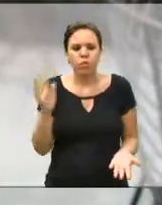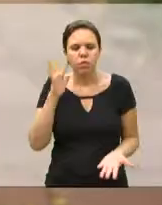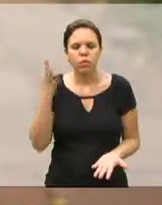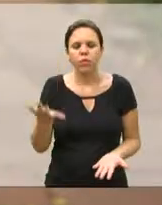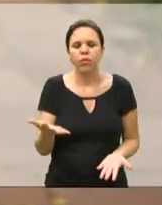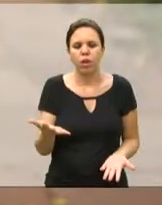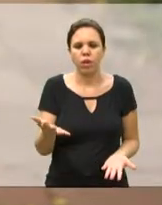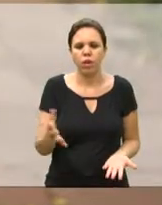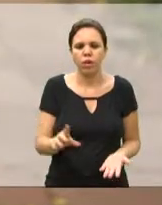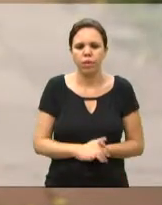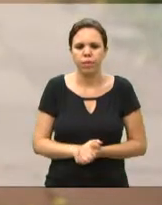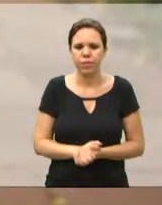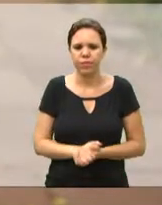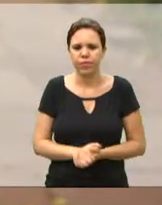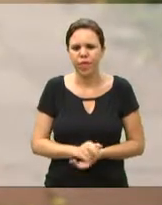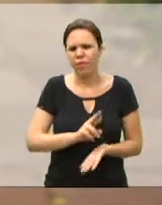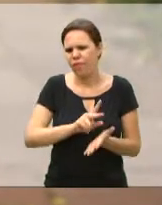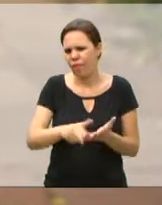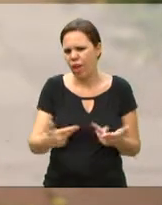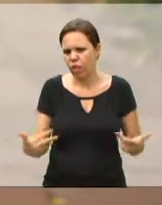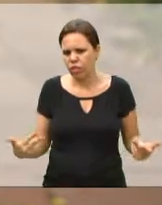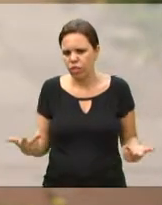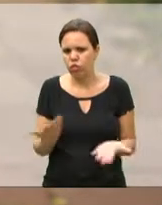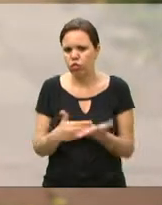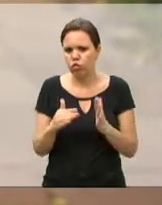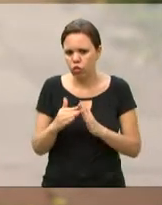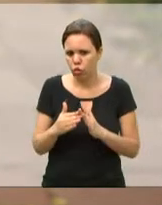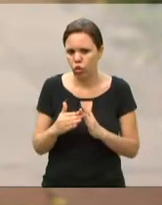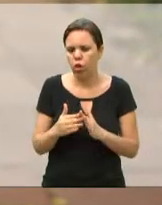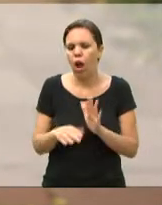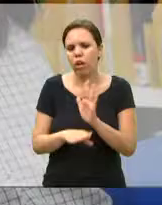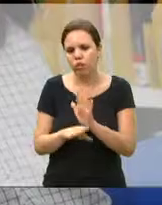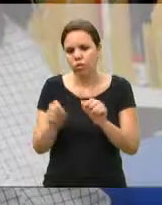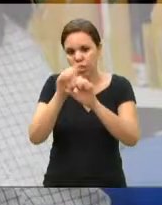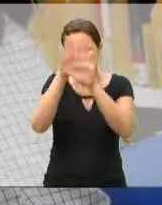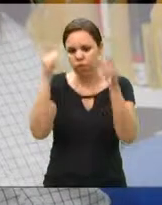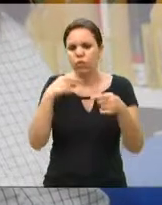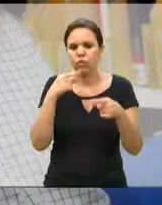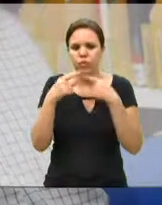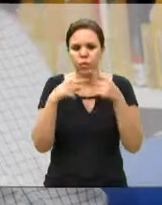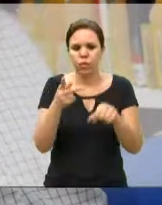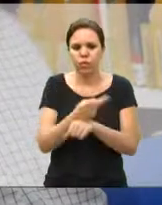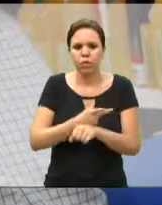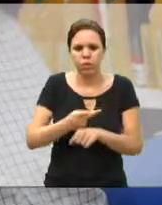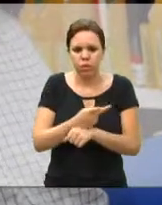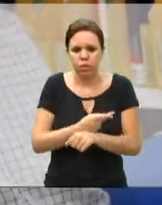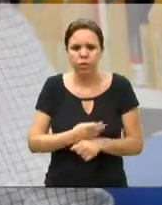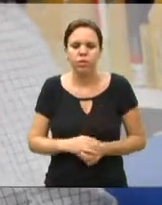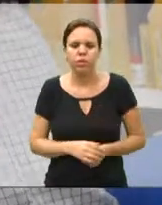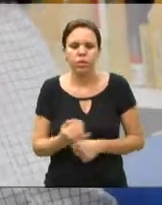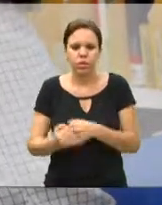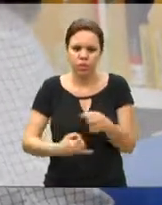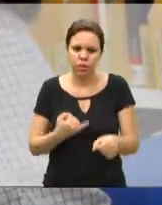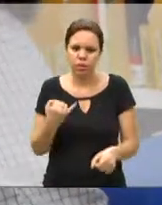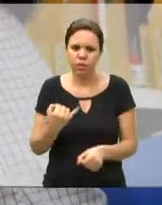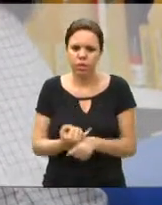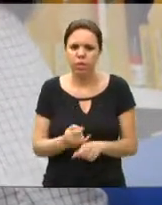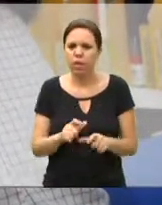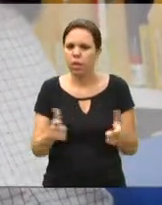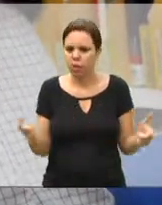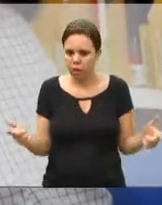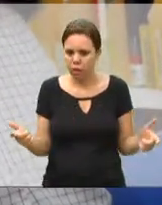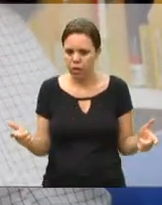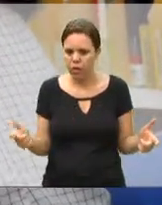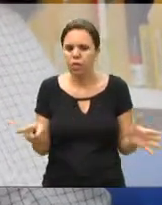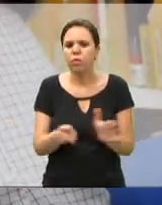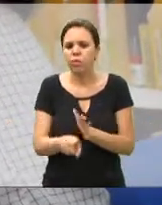resolver, fora, né, toda a assistência que às vezes as escolas dão com plantões de dúvidas e tudo mais. Às vezes, ele procurou a questão na internet. A maioria